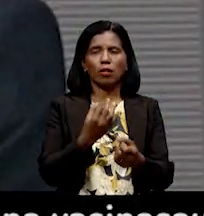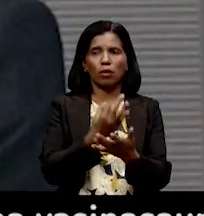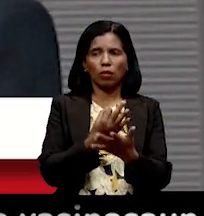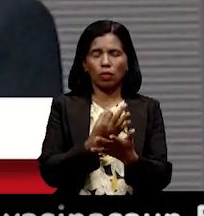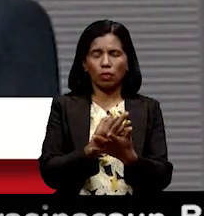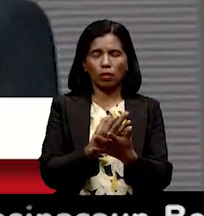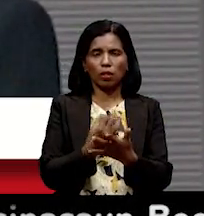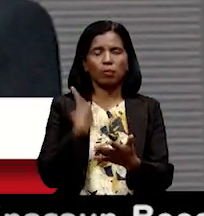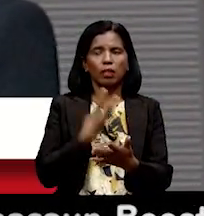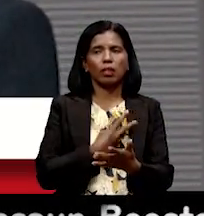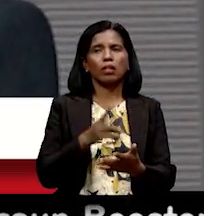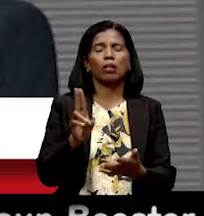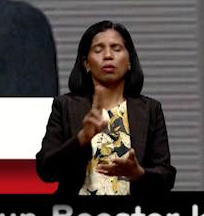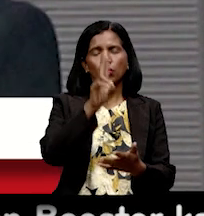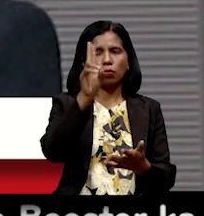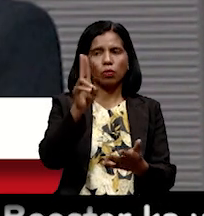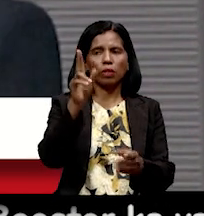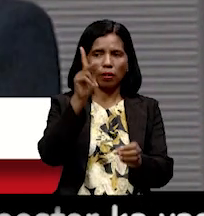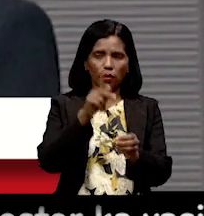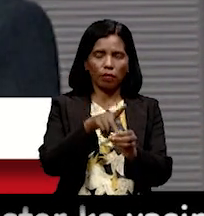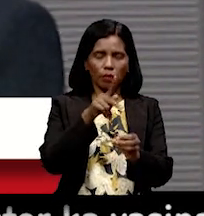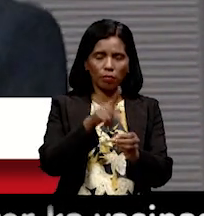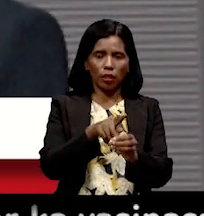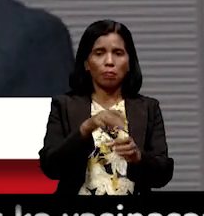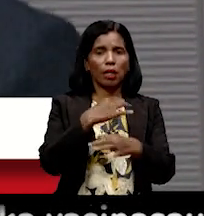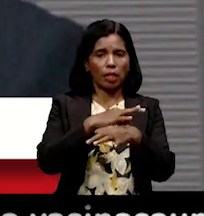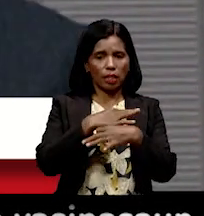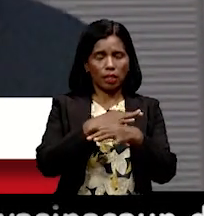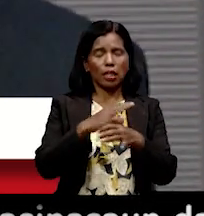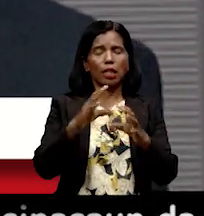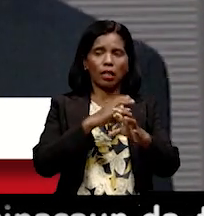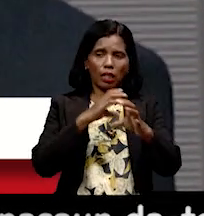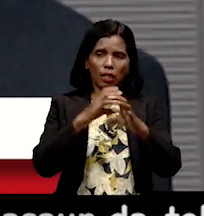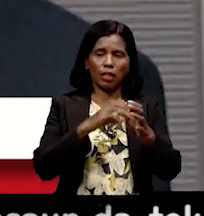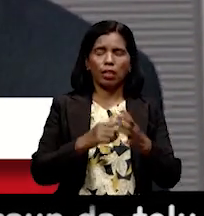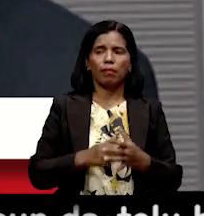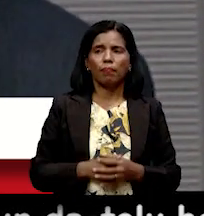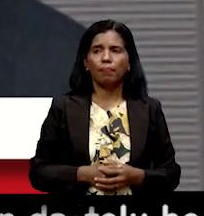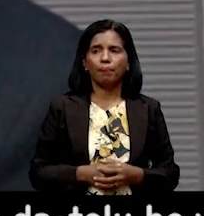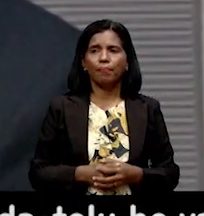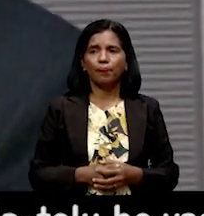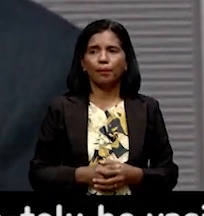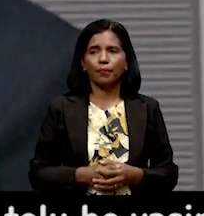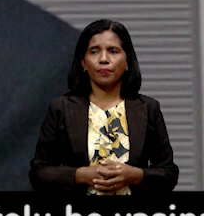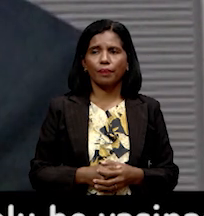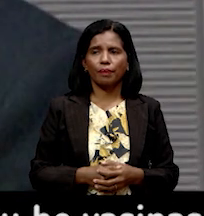gasta ba mina namos manutenção ao yenuno sinay.